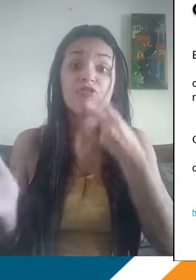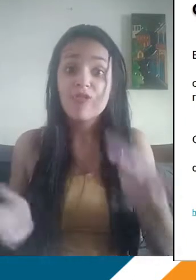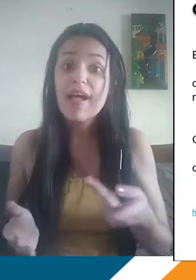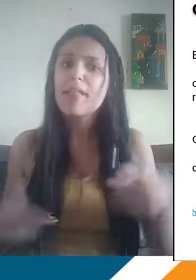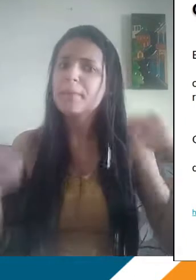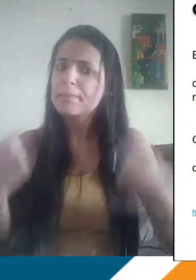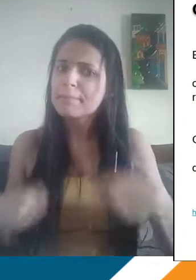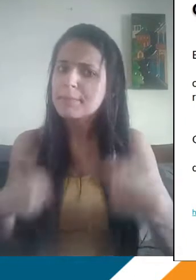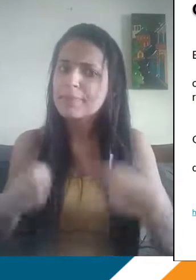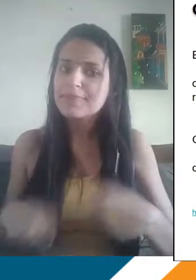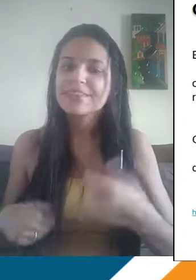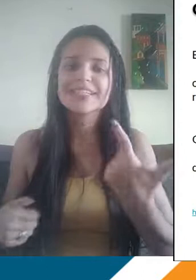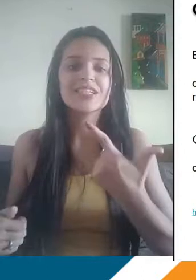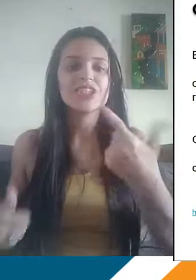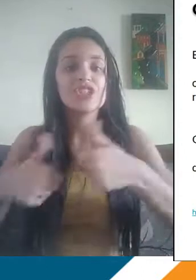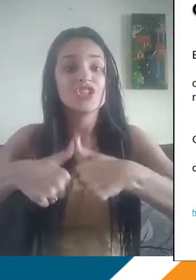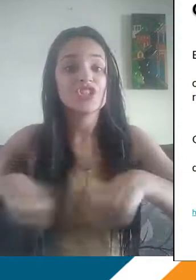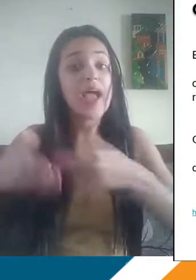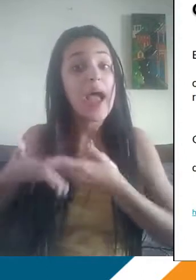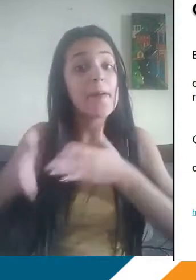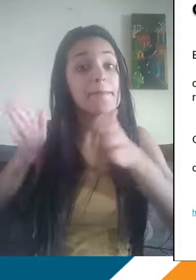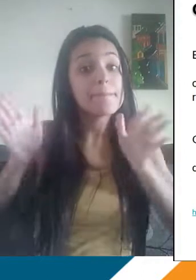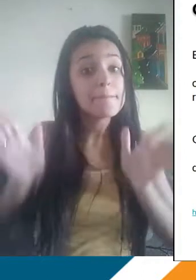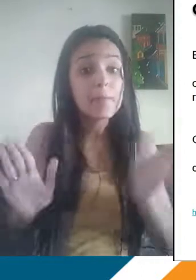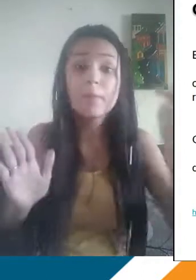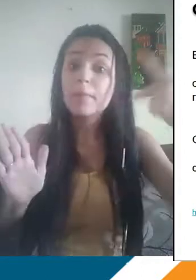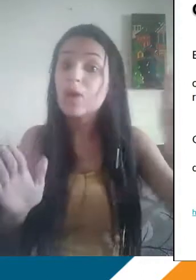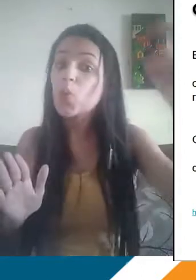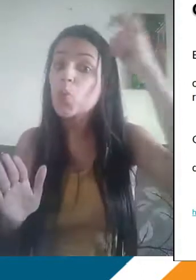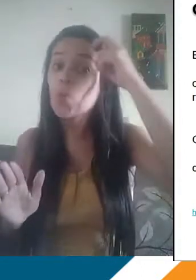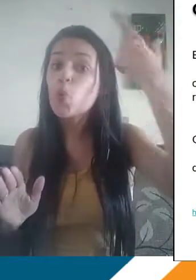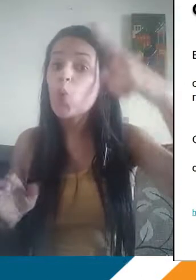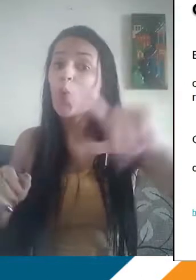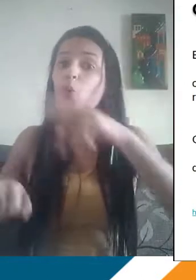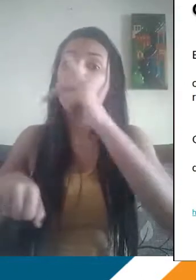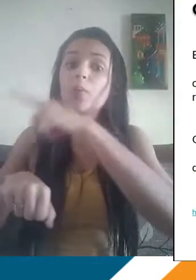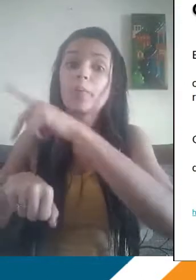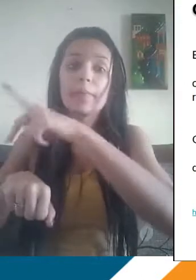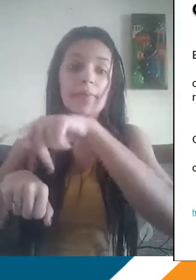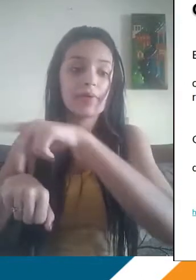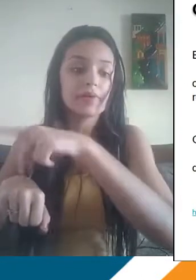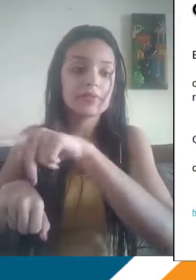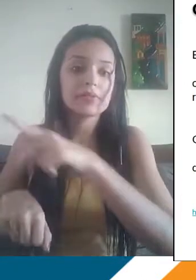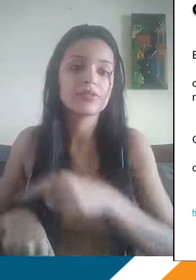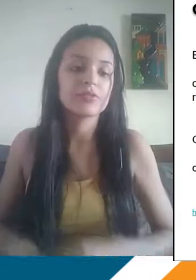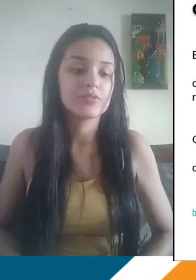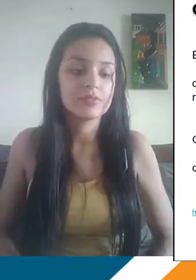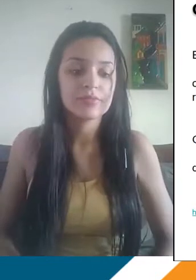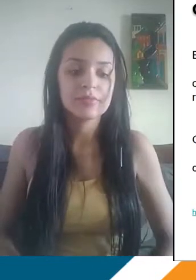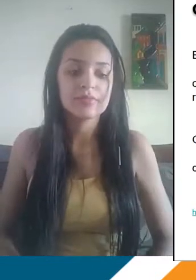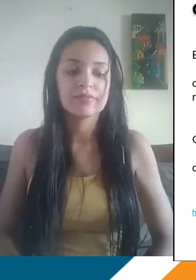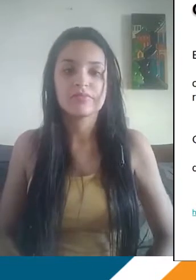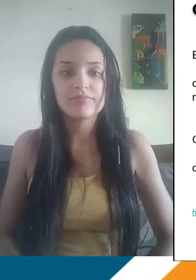necessário estar aberto à cultura do outro. Por isso que há essa frase só me interessa o que não é meu. Estar